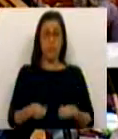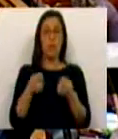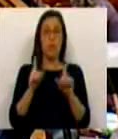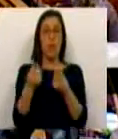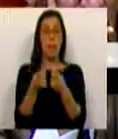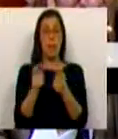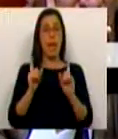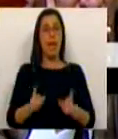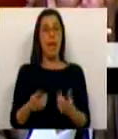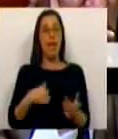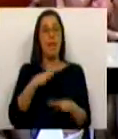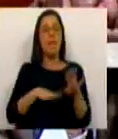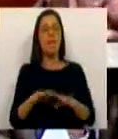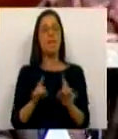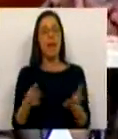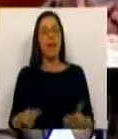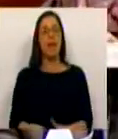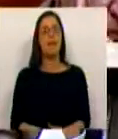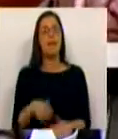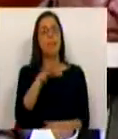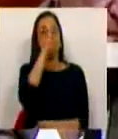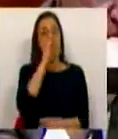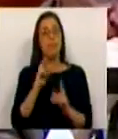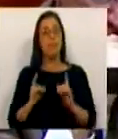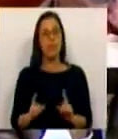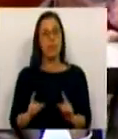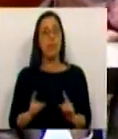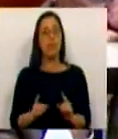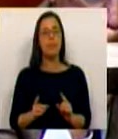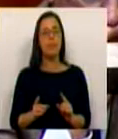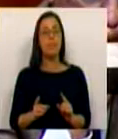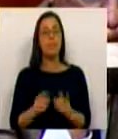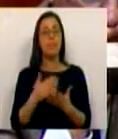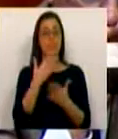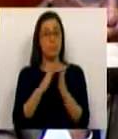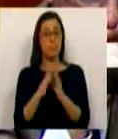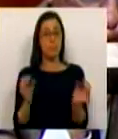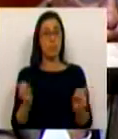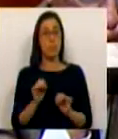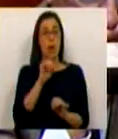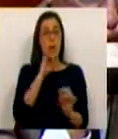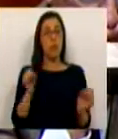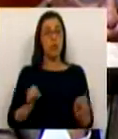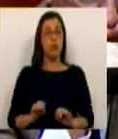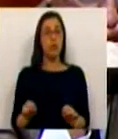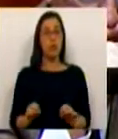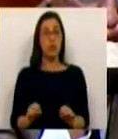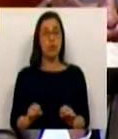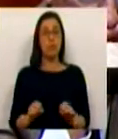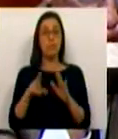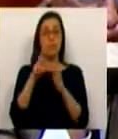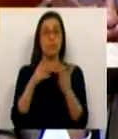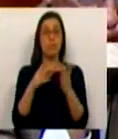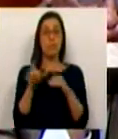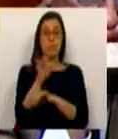de proximidade que estamos a fazer. Um governo que, não aproveitando as oportunidades que os